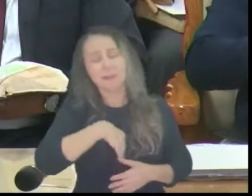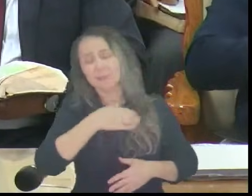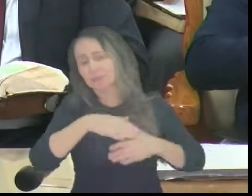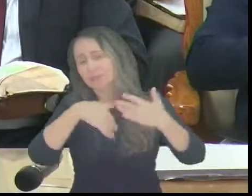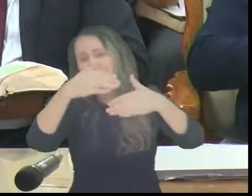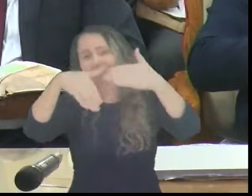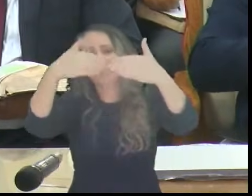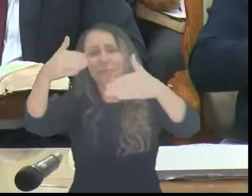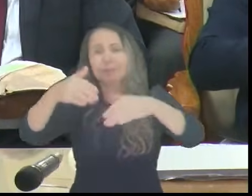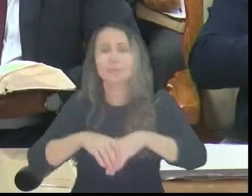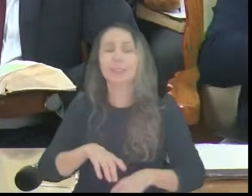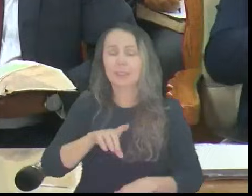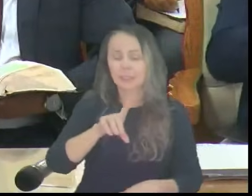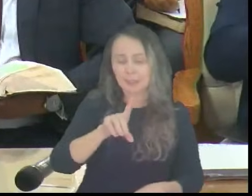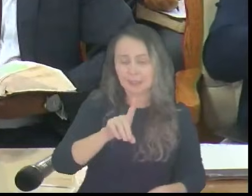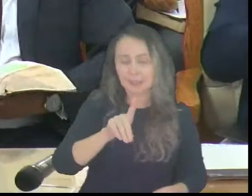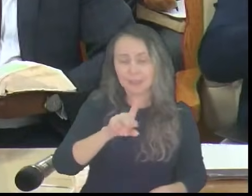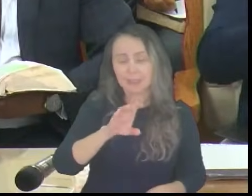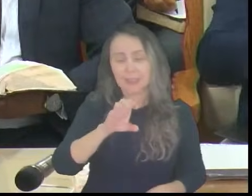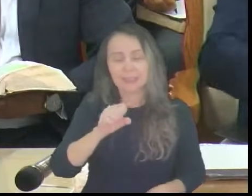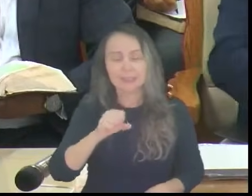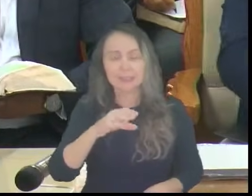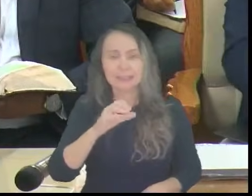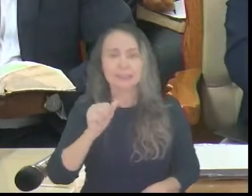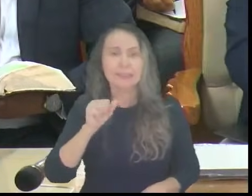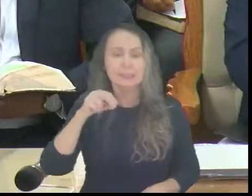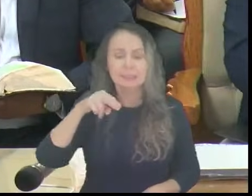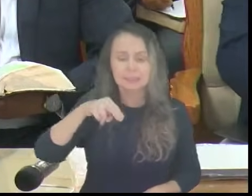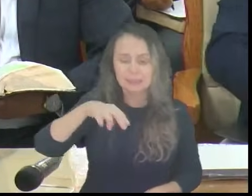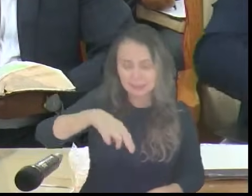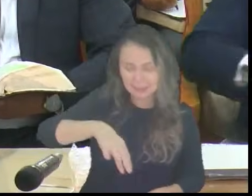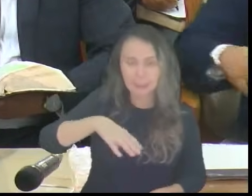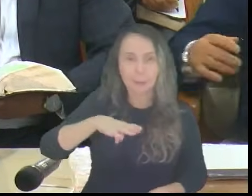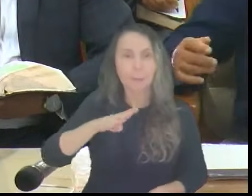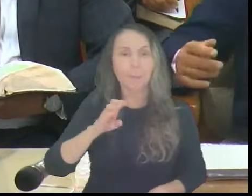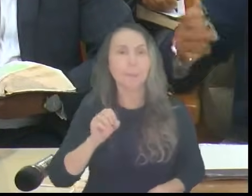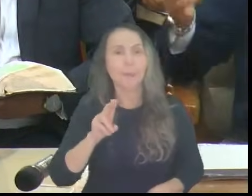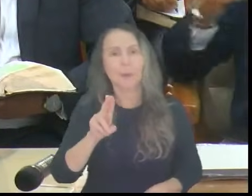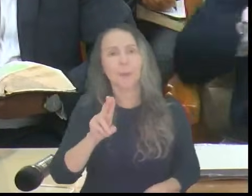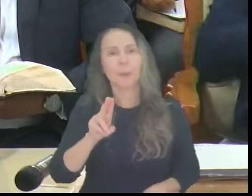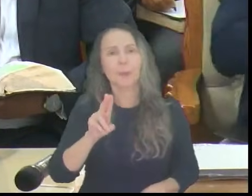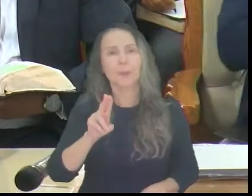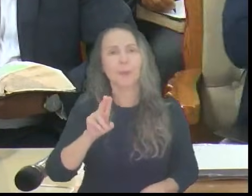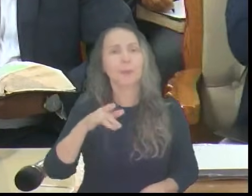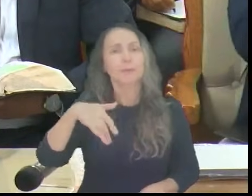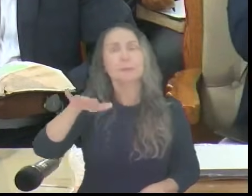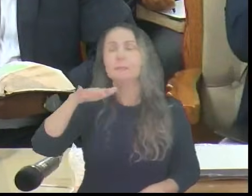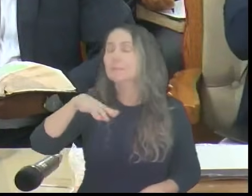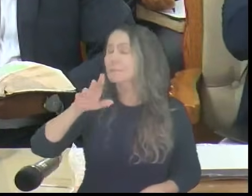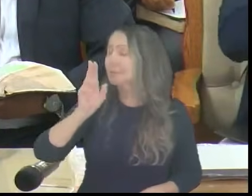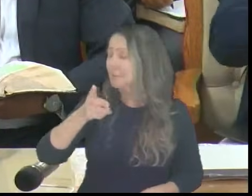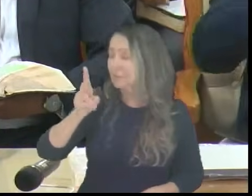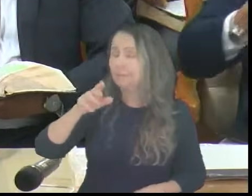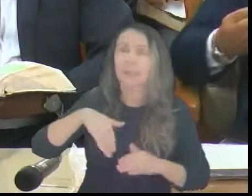fulano descambou? É quando demora muito, né? Descambou. Você vai descambar na